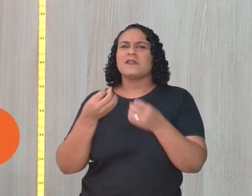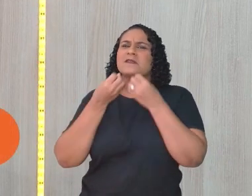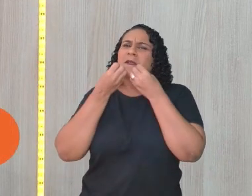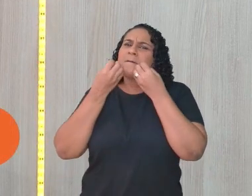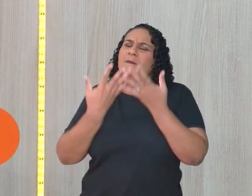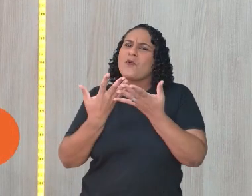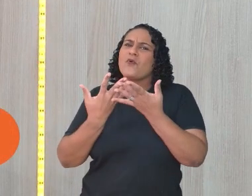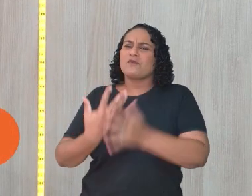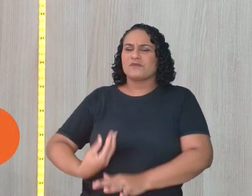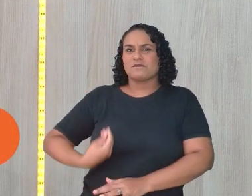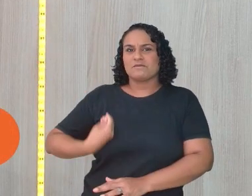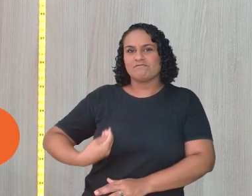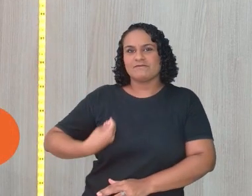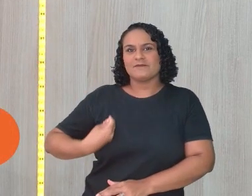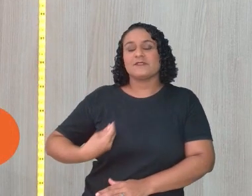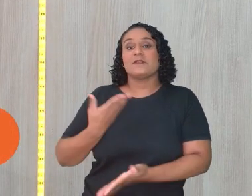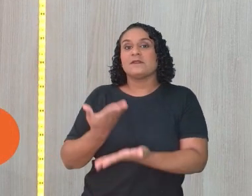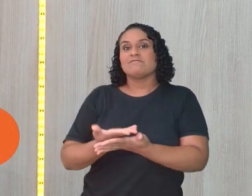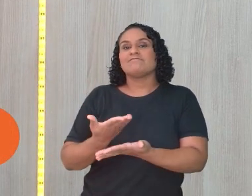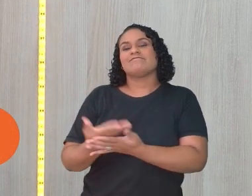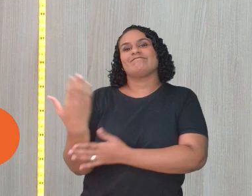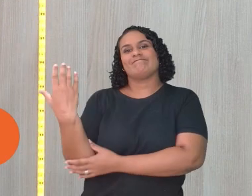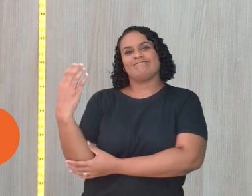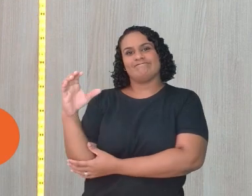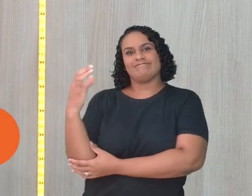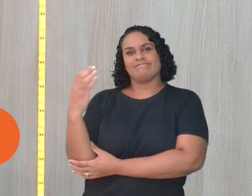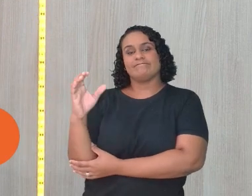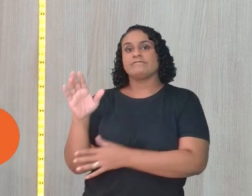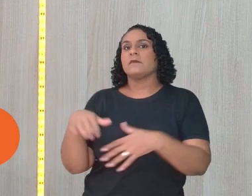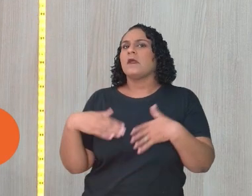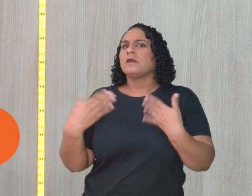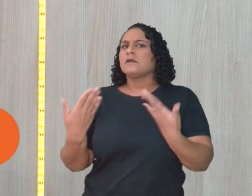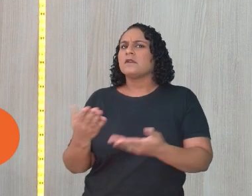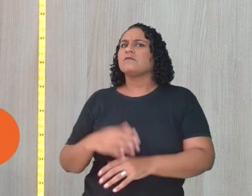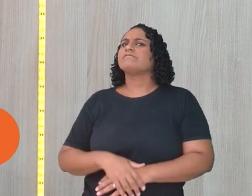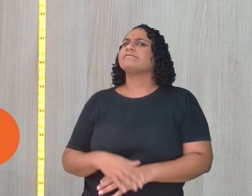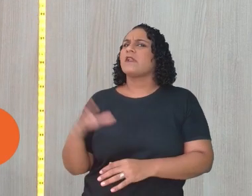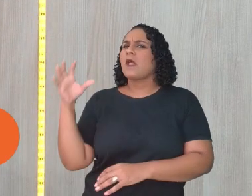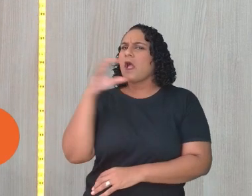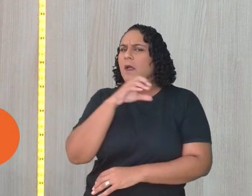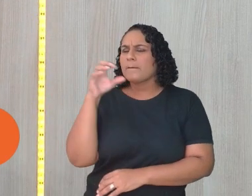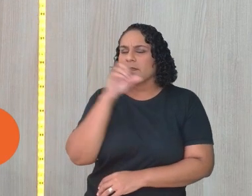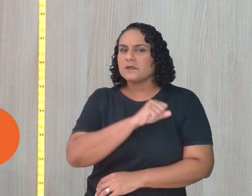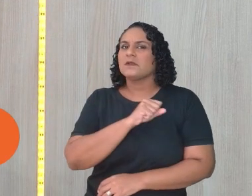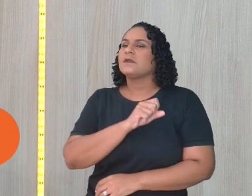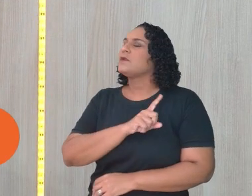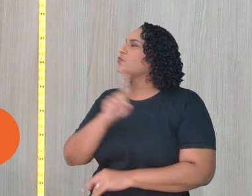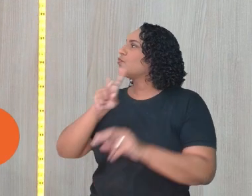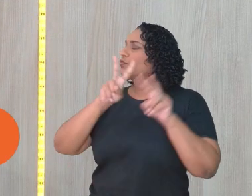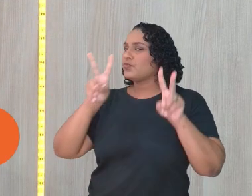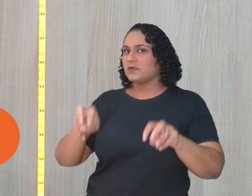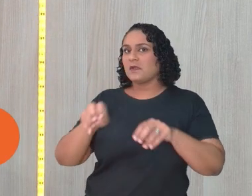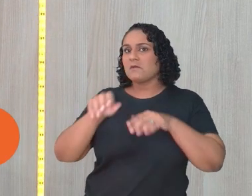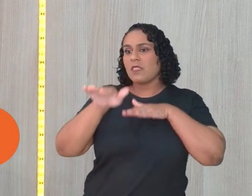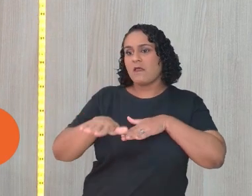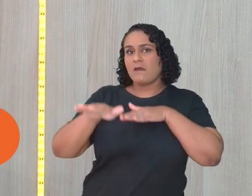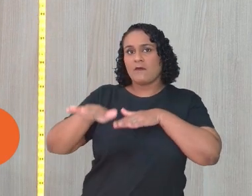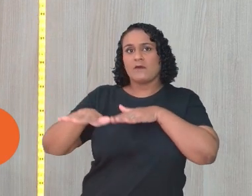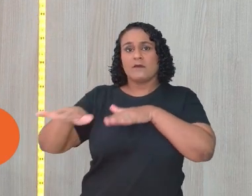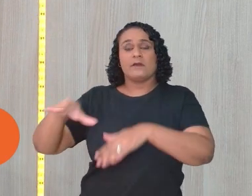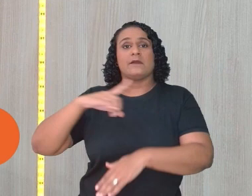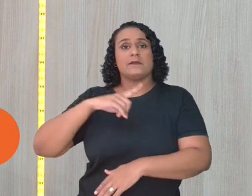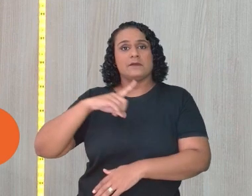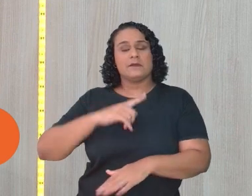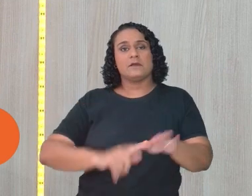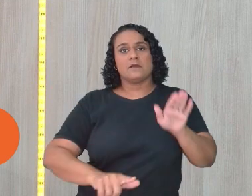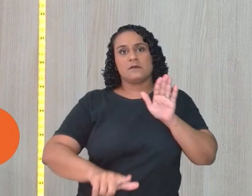aqui com vocês, né? Mais uma aula de ciência. Vamos falar aí rapidinho a questão aí do trânsito, né? Em relação ao trânsito, a gente sabe que existem